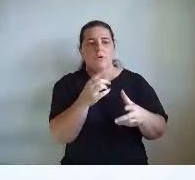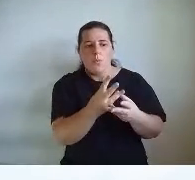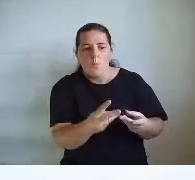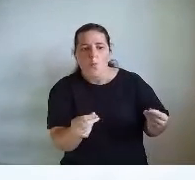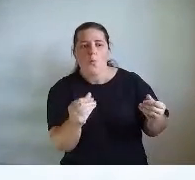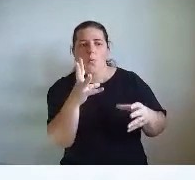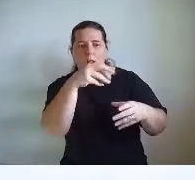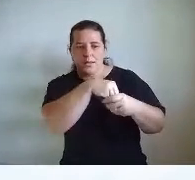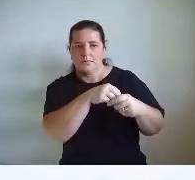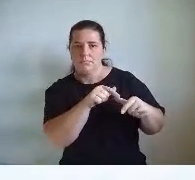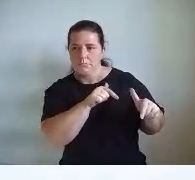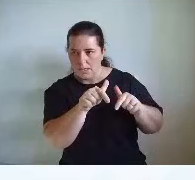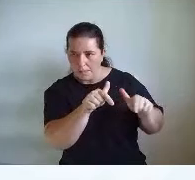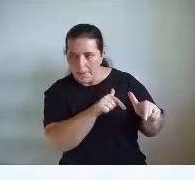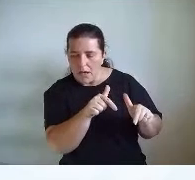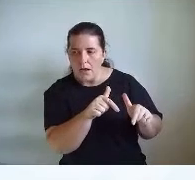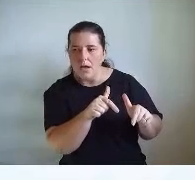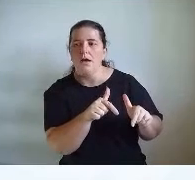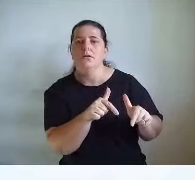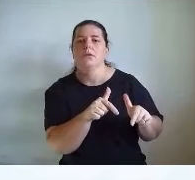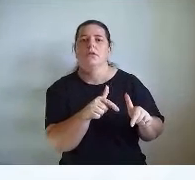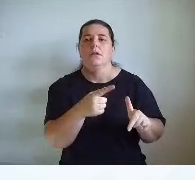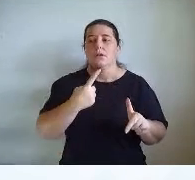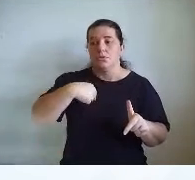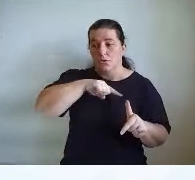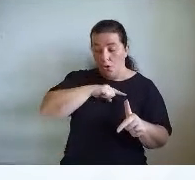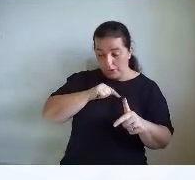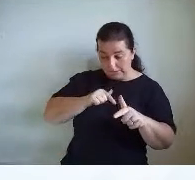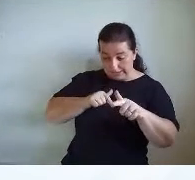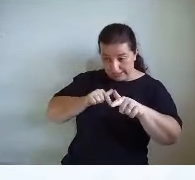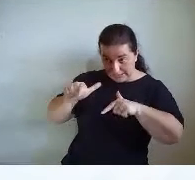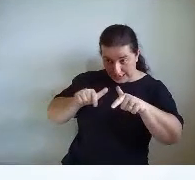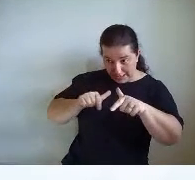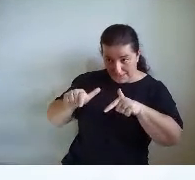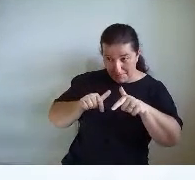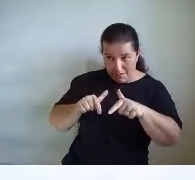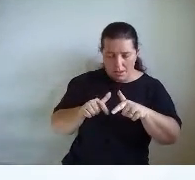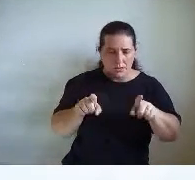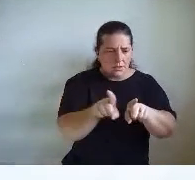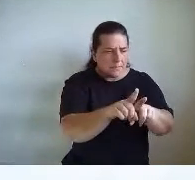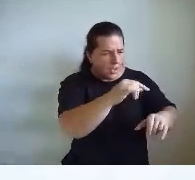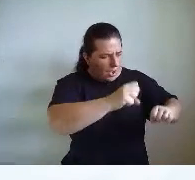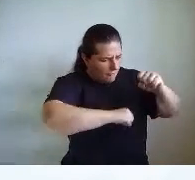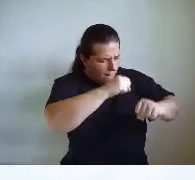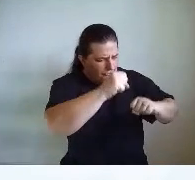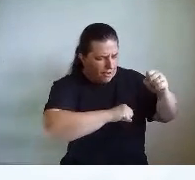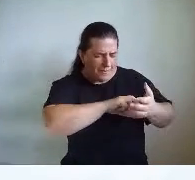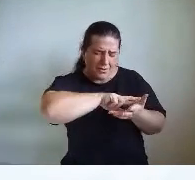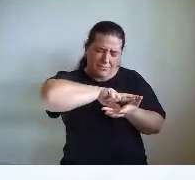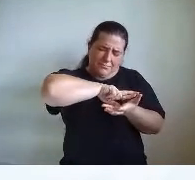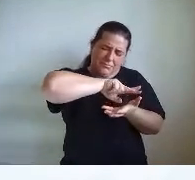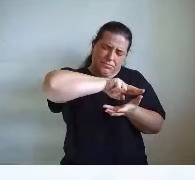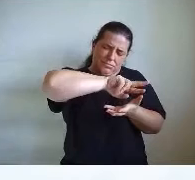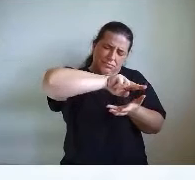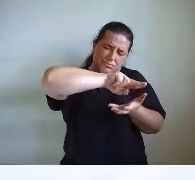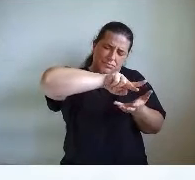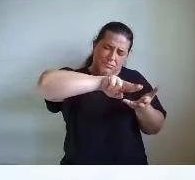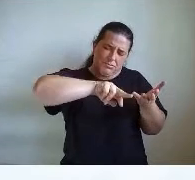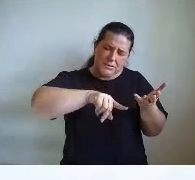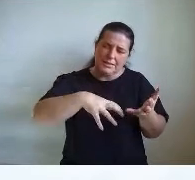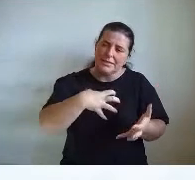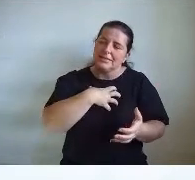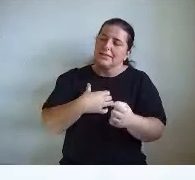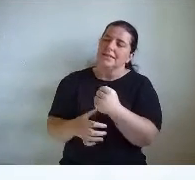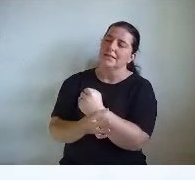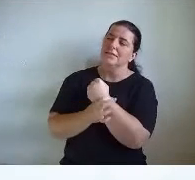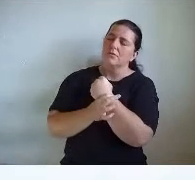É assim, pelo menos nós, trabalhadores, todo o chão de fábrica e os demais segmentos, sentem-se mais seguros porque